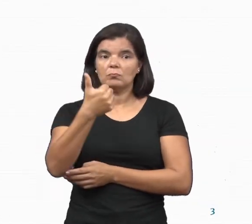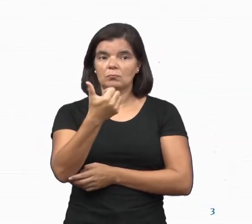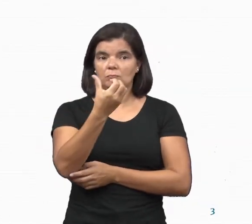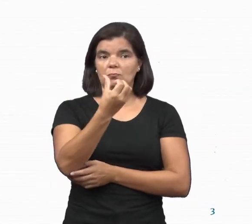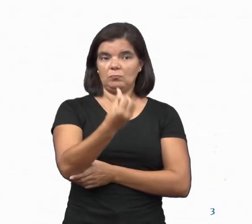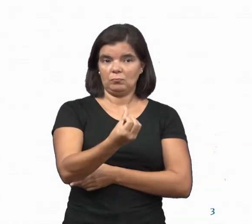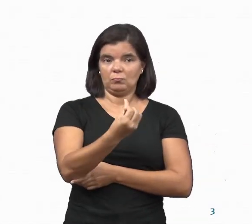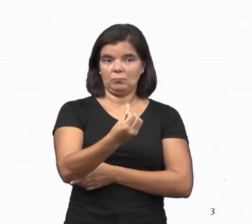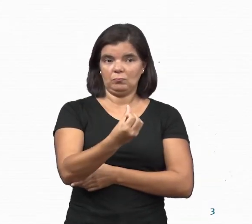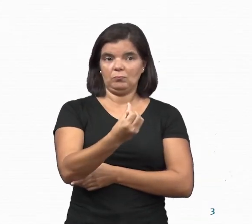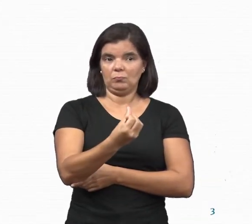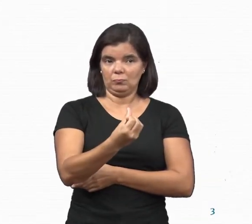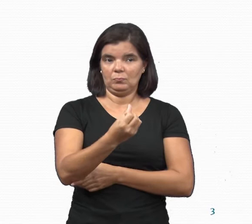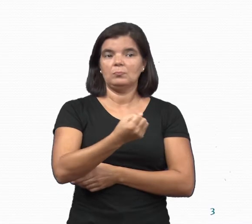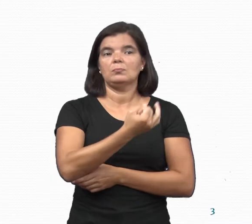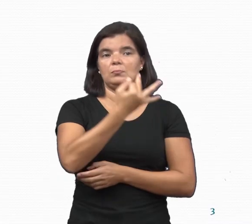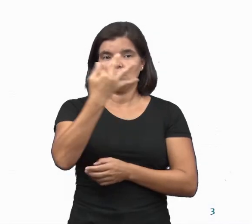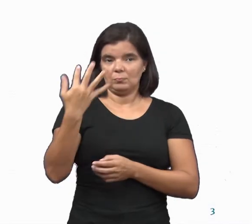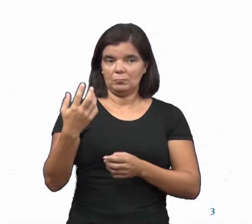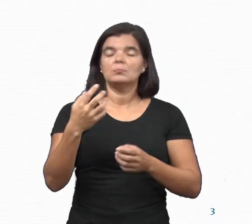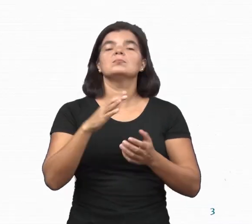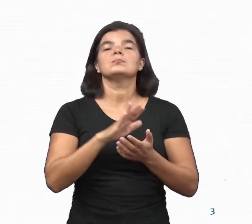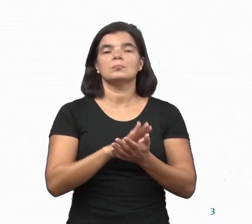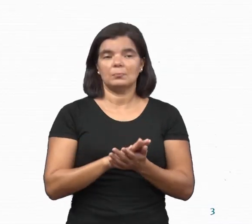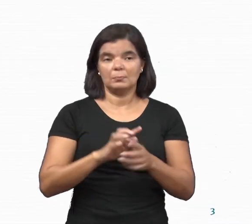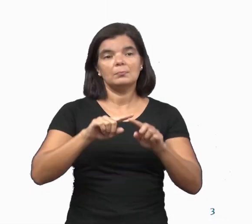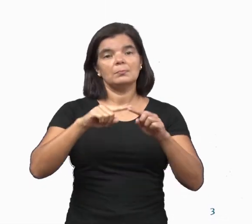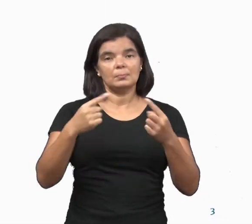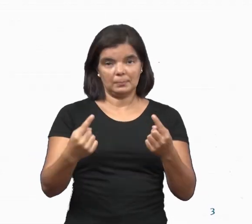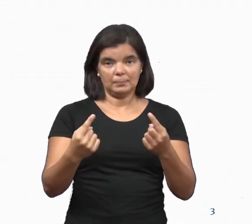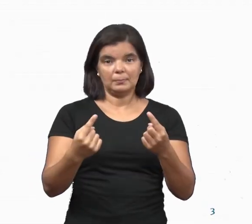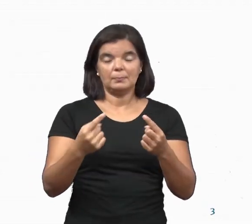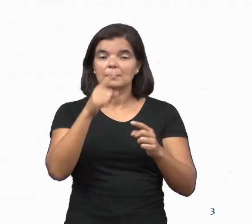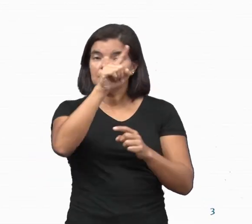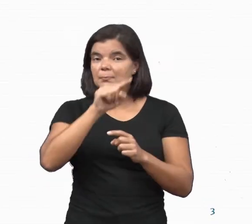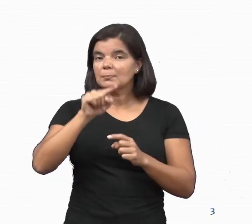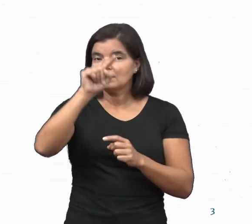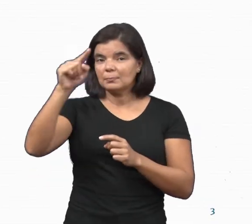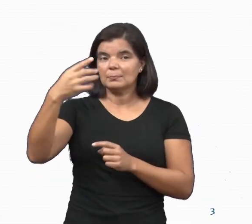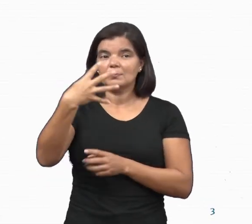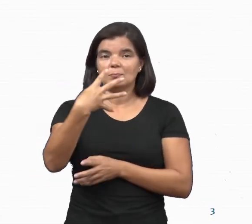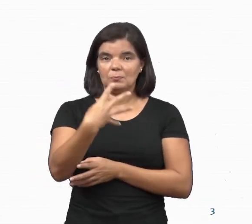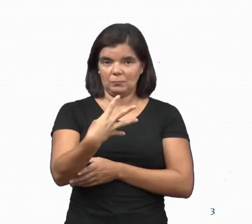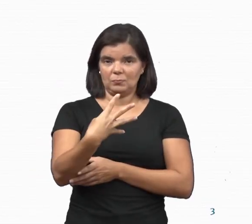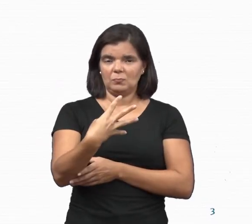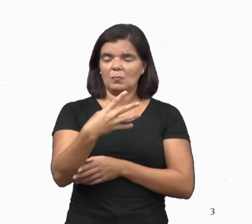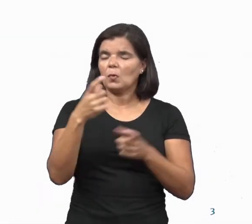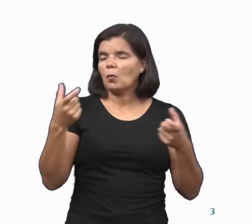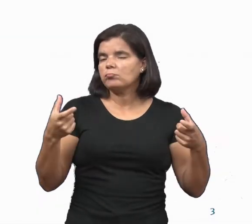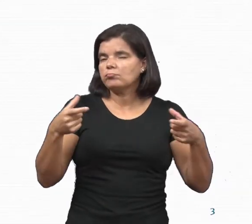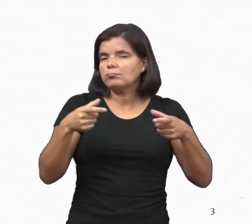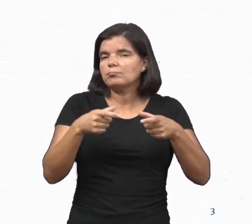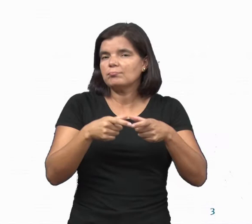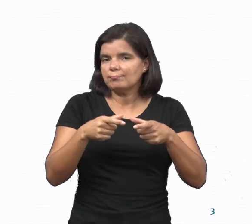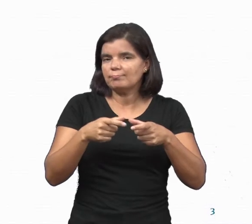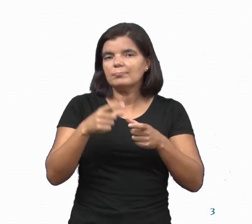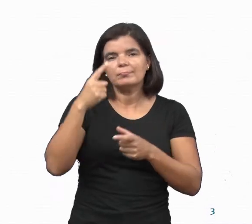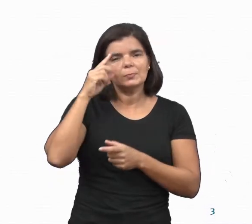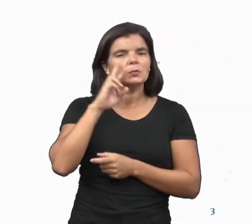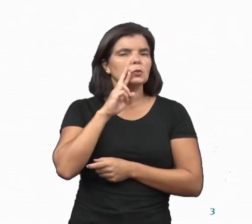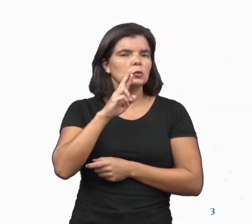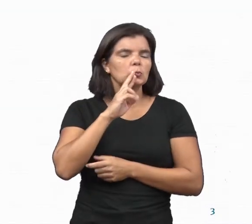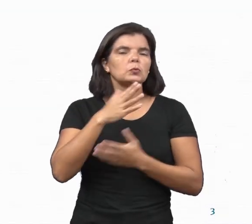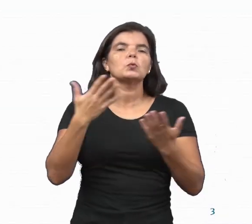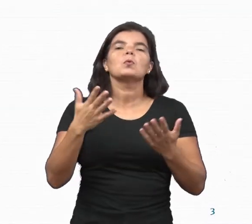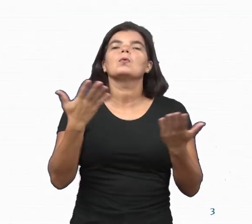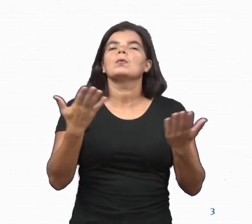Eu vou colocar ele aqui, mais a raiz quadrada de 4. Esse aqui é bem pequeno, então dá pra gente fazer de cabeça. Qual